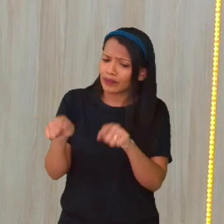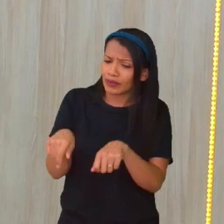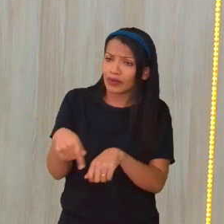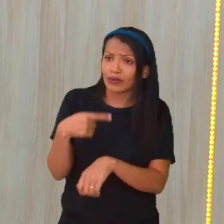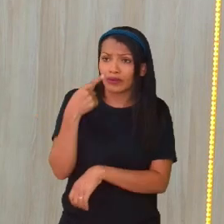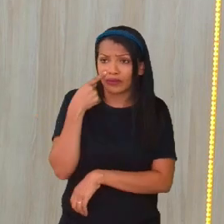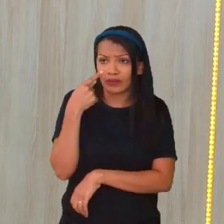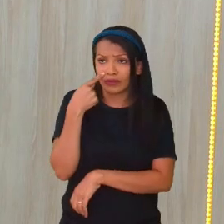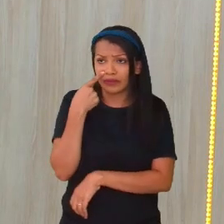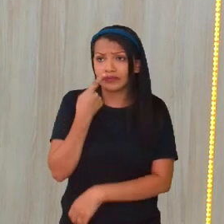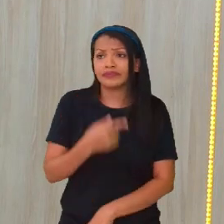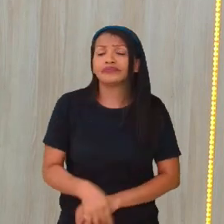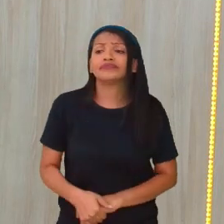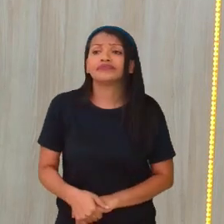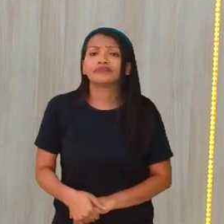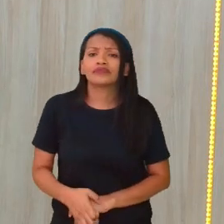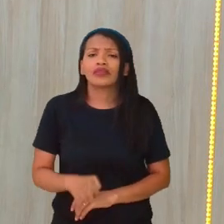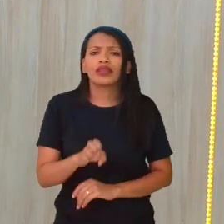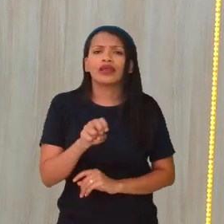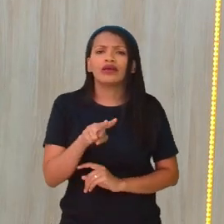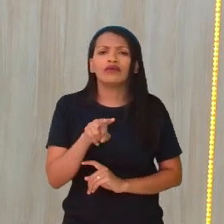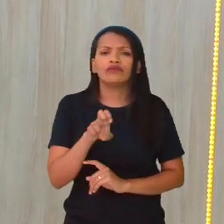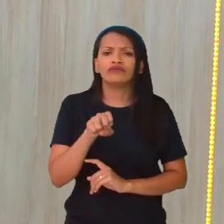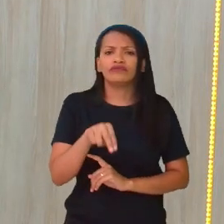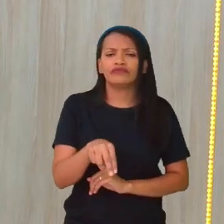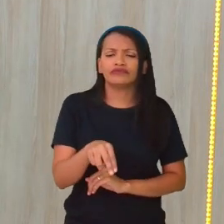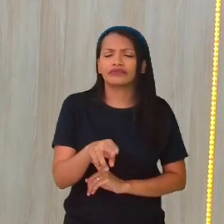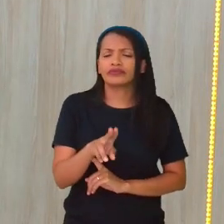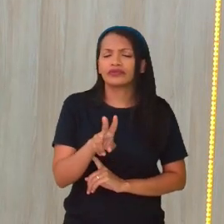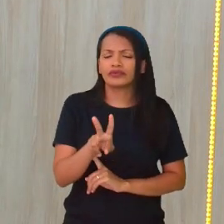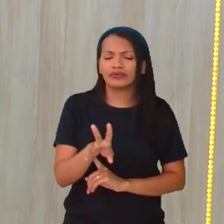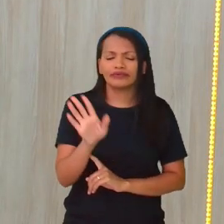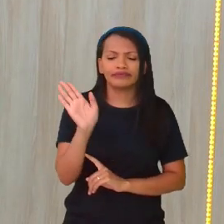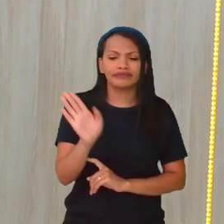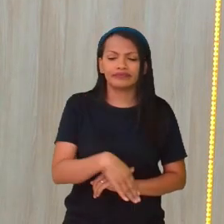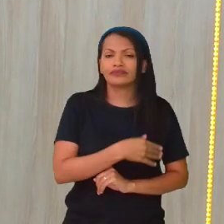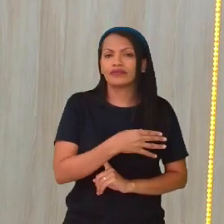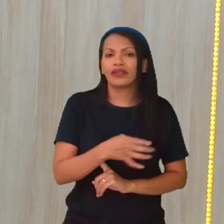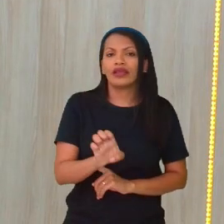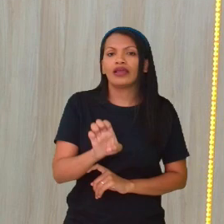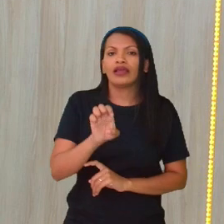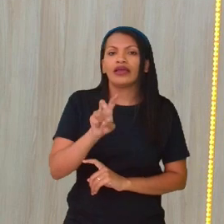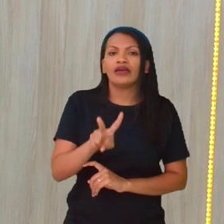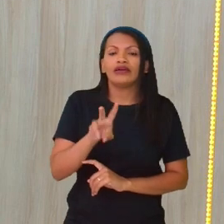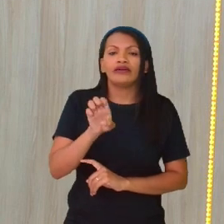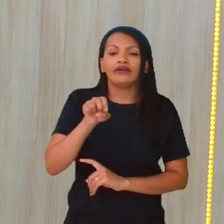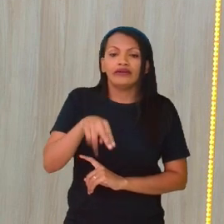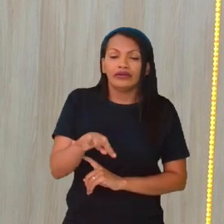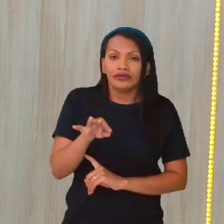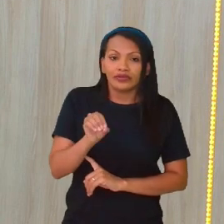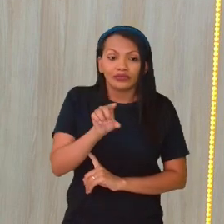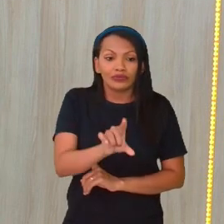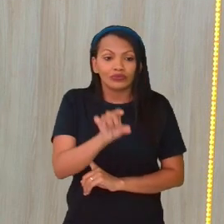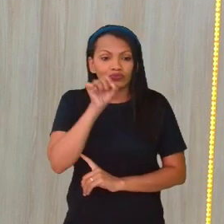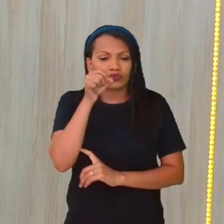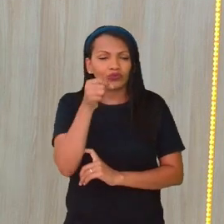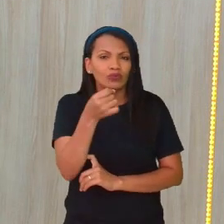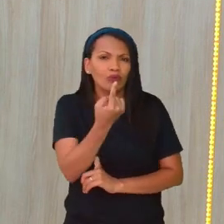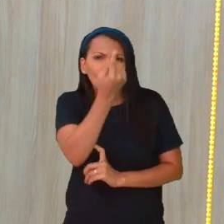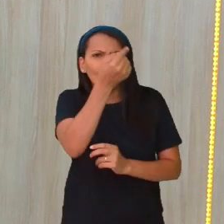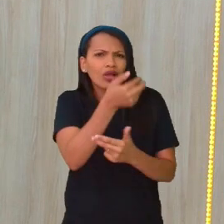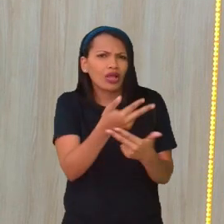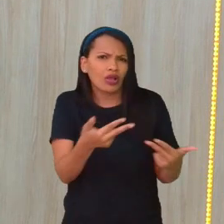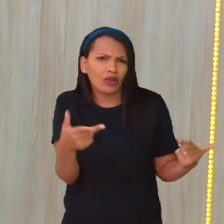o evento? Ora, é quando eu escolho alguma coisa que vai acontecer e é